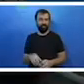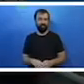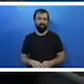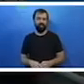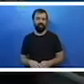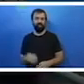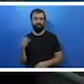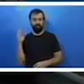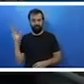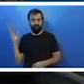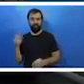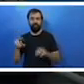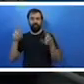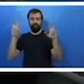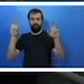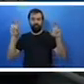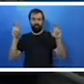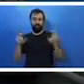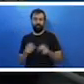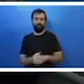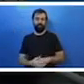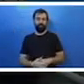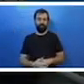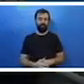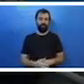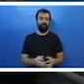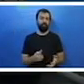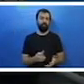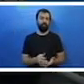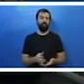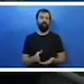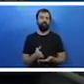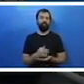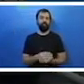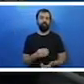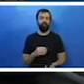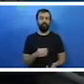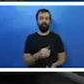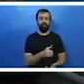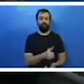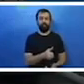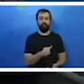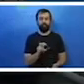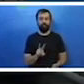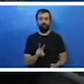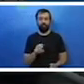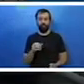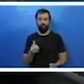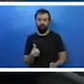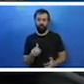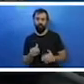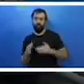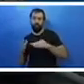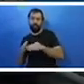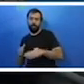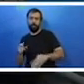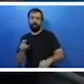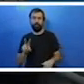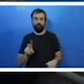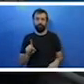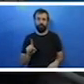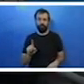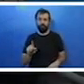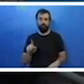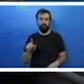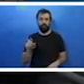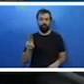os inconfidentes, tá? Nas páginas 126 até a 134. Nós